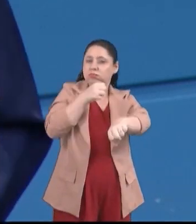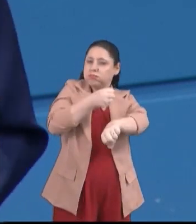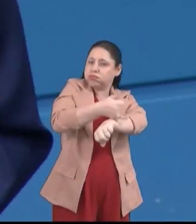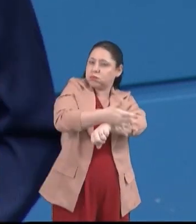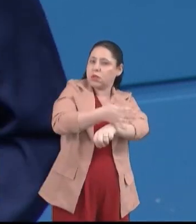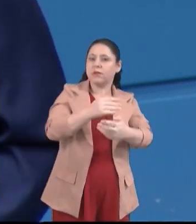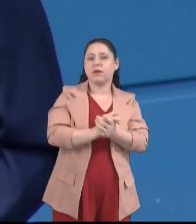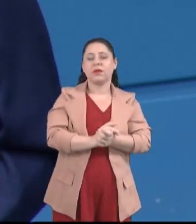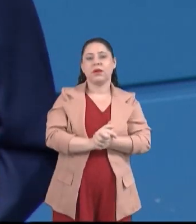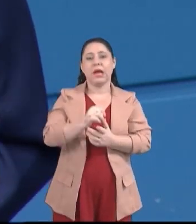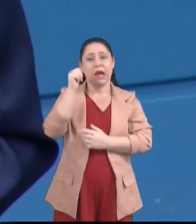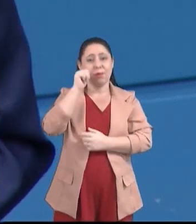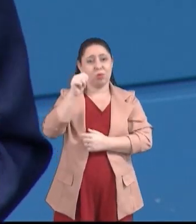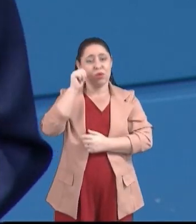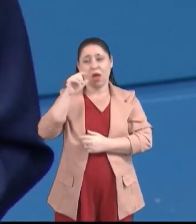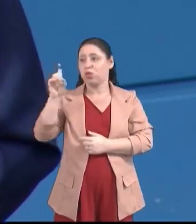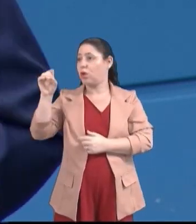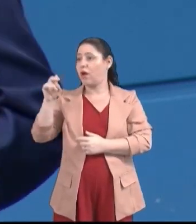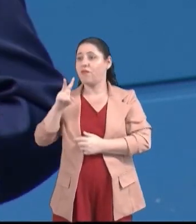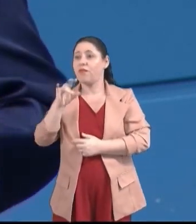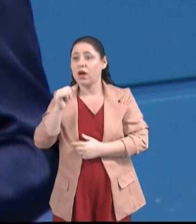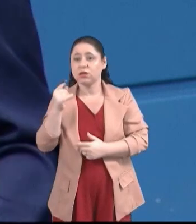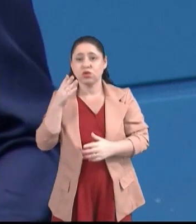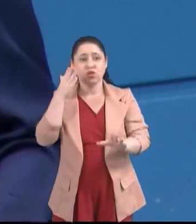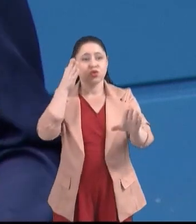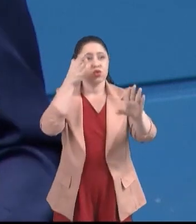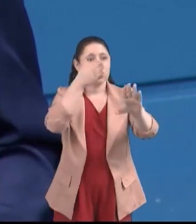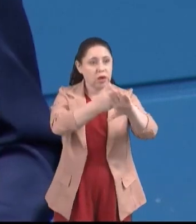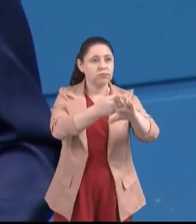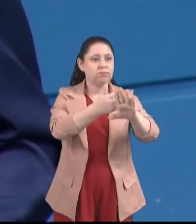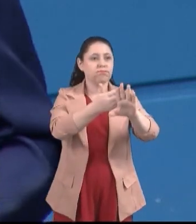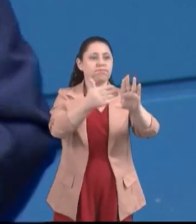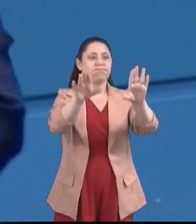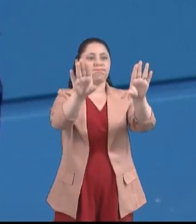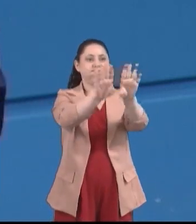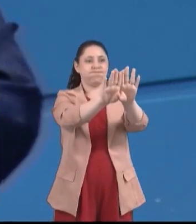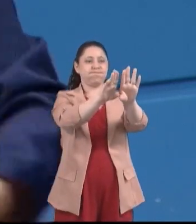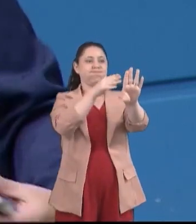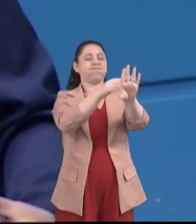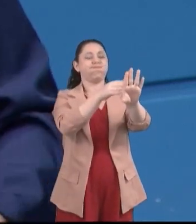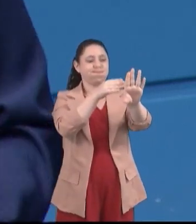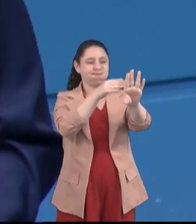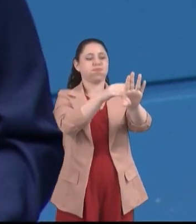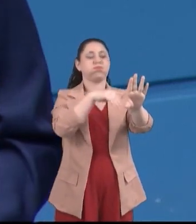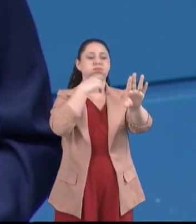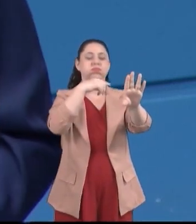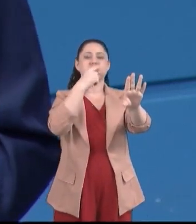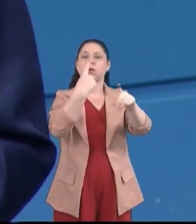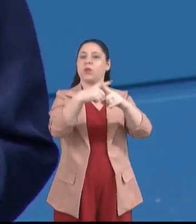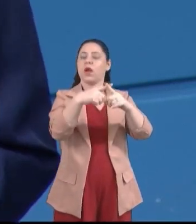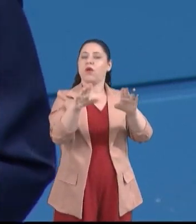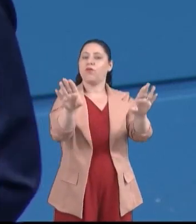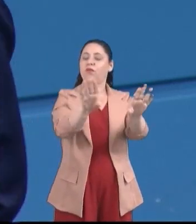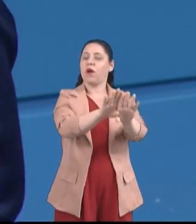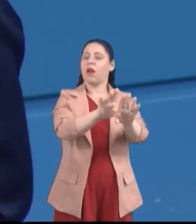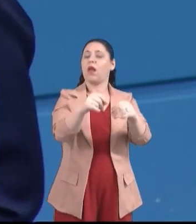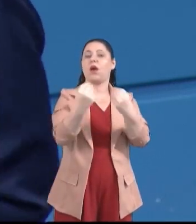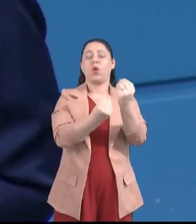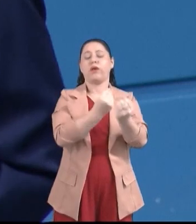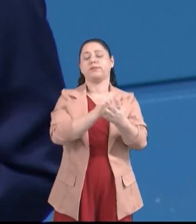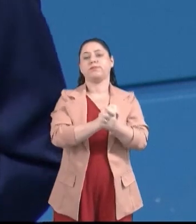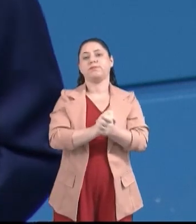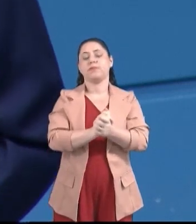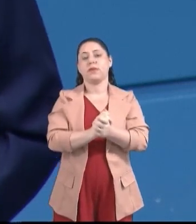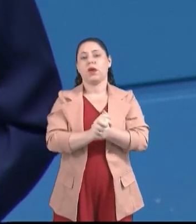madrugada. E as mulheres douradenses vão e elas não têm esse acolhimento, elas não estão tendo esse amparo. Então, portanto, fica